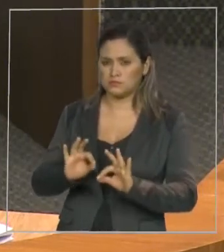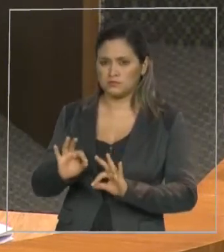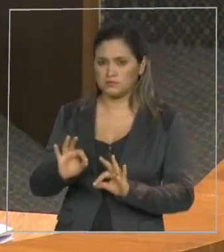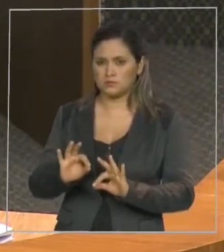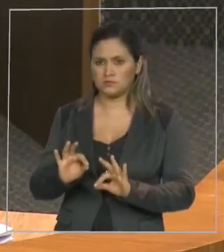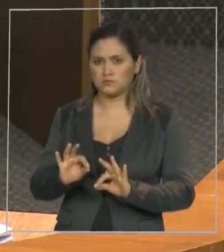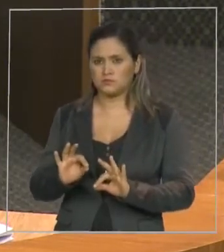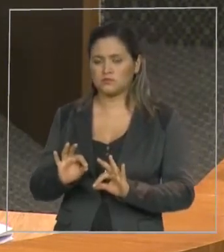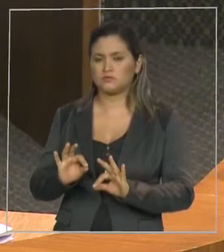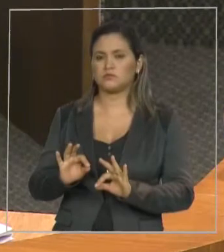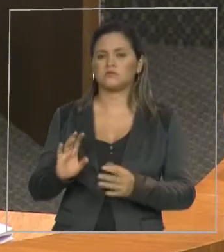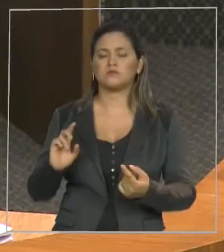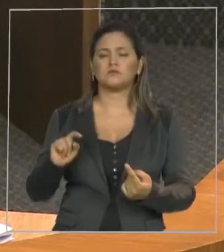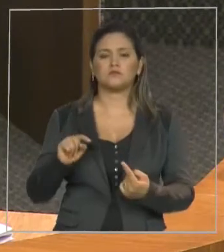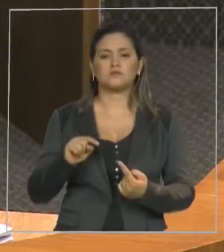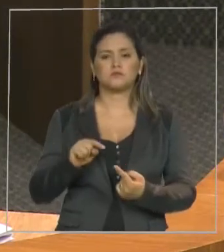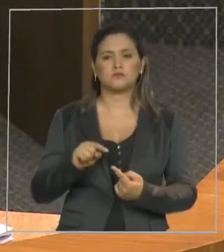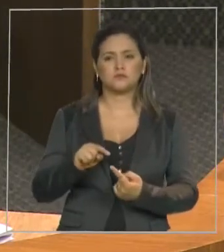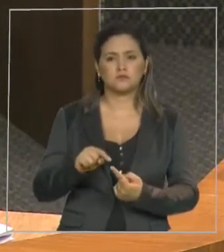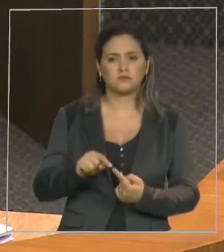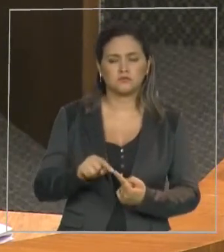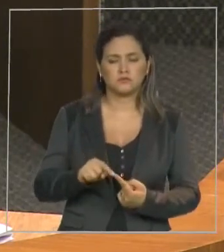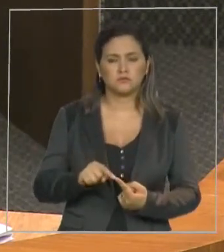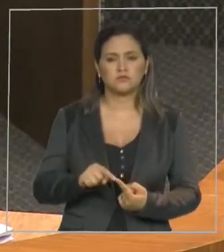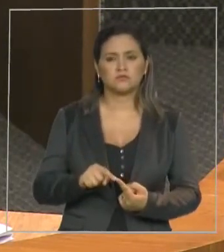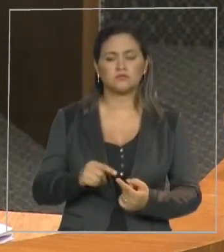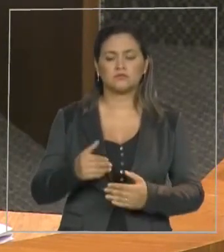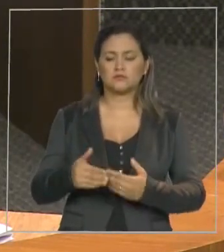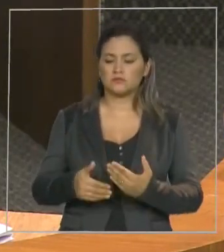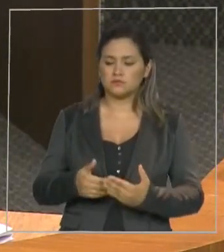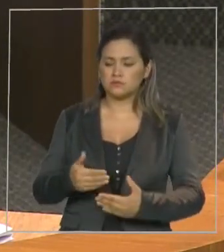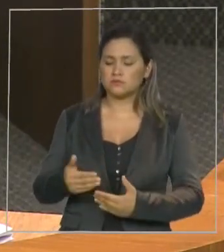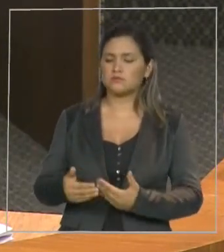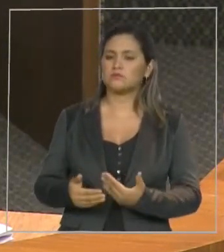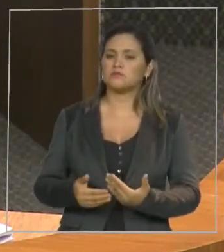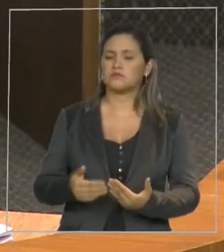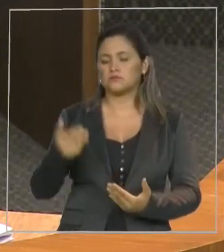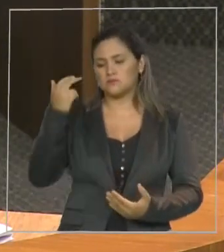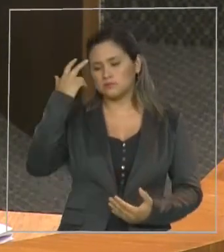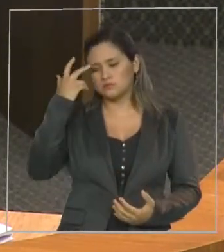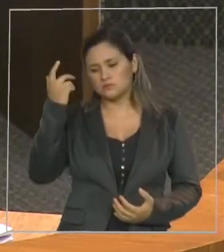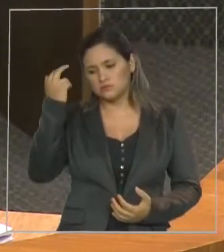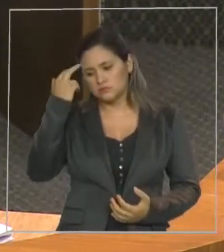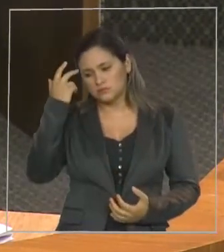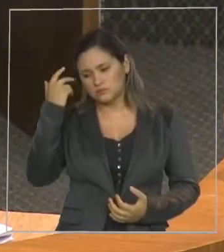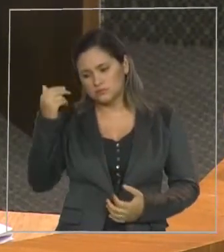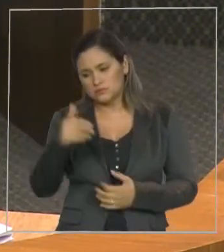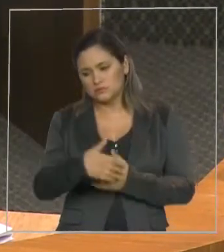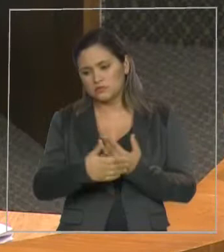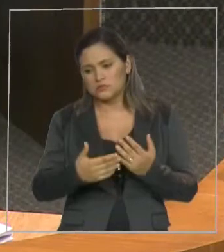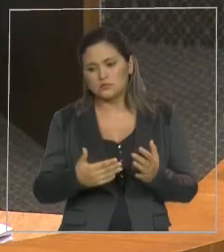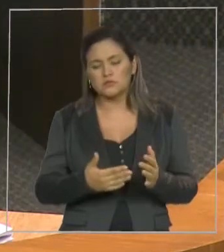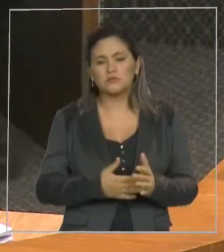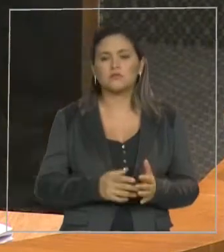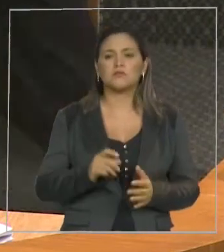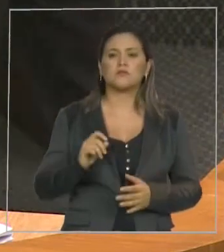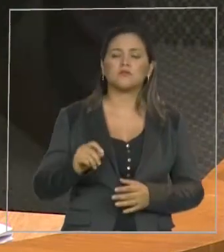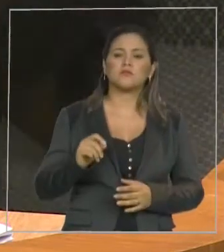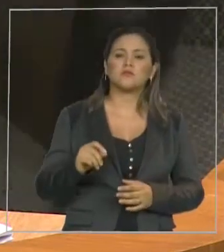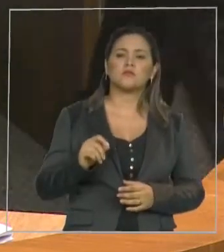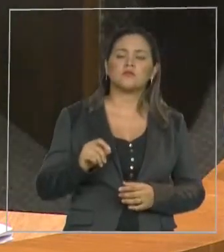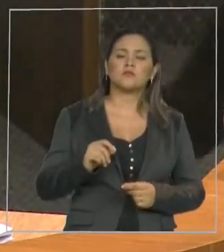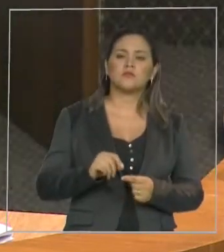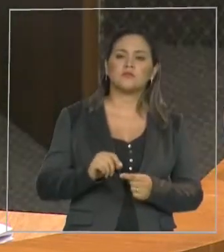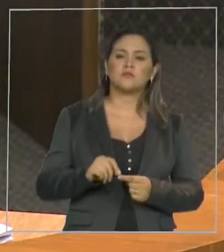sua coerência, com a sua trajetória, com tudo aquilo que embalou sonhos e lutas de milhares